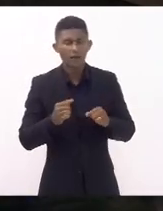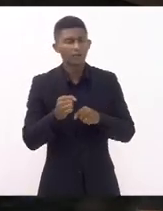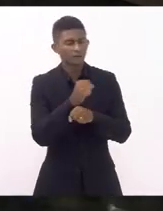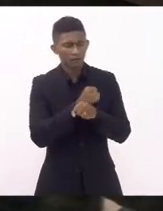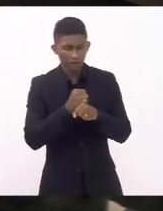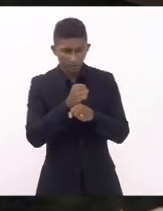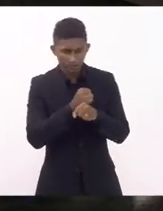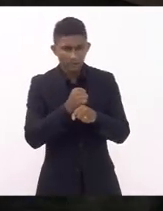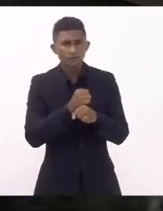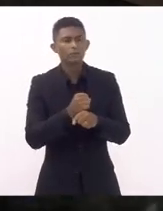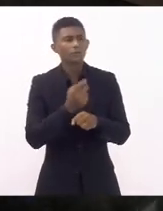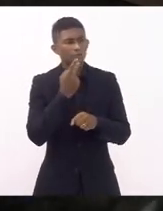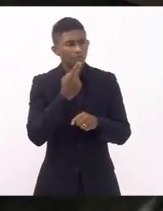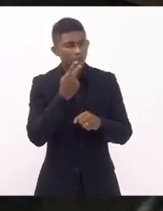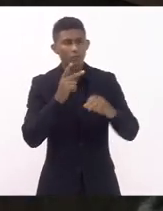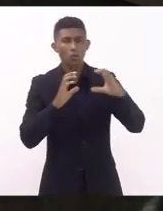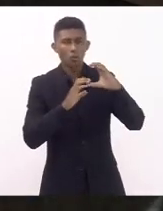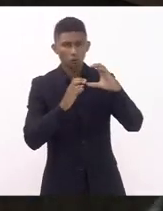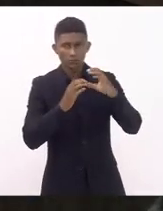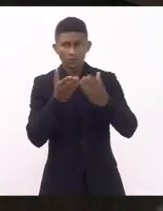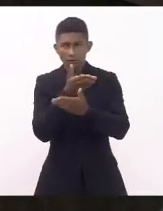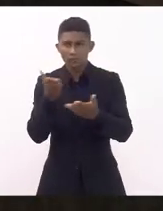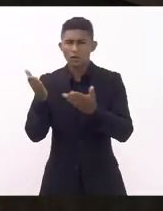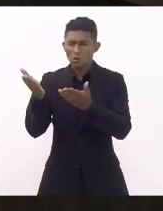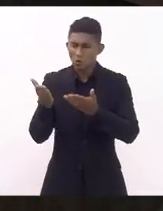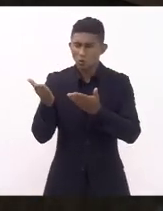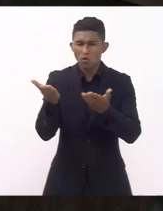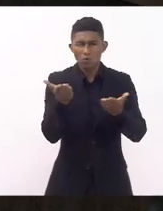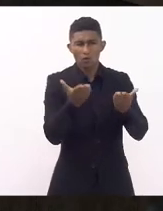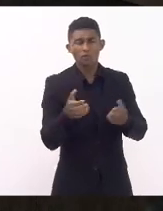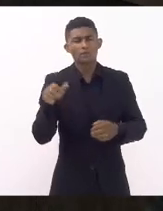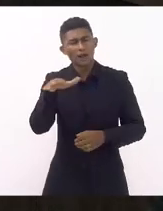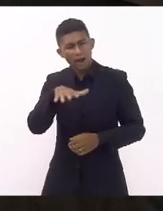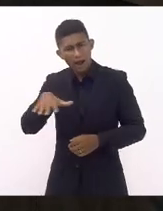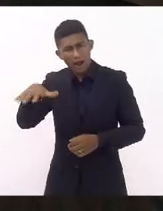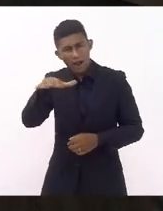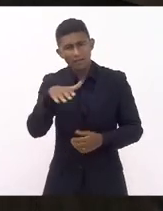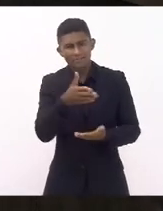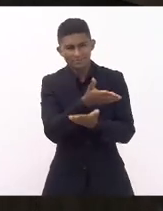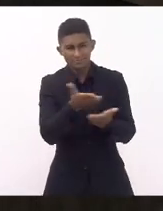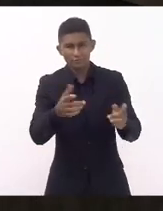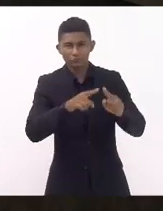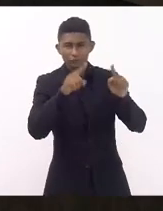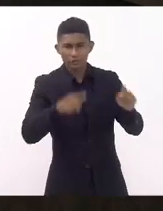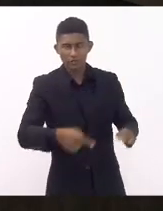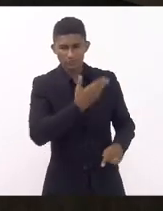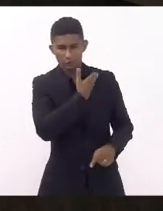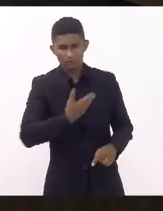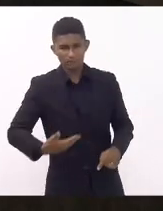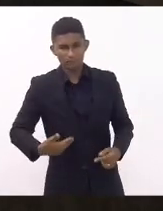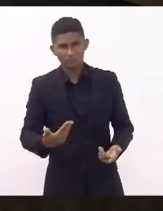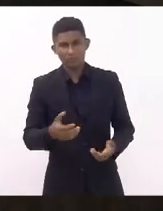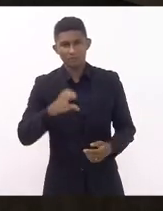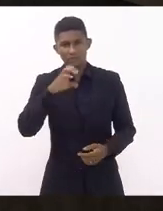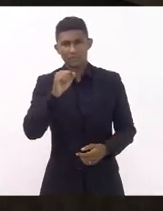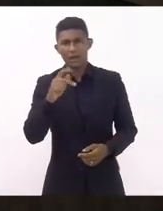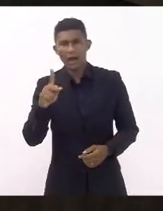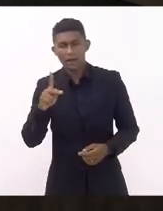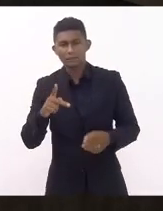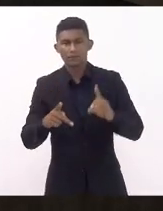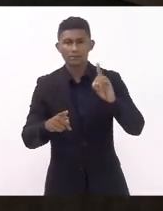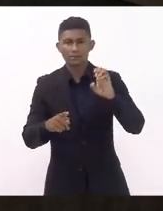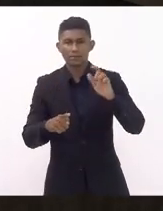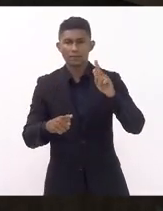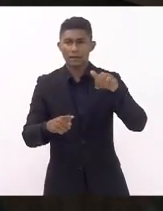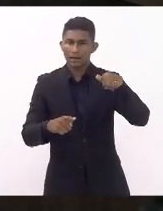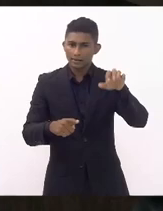a convocação dos concursados e concursadas das várias áreas do Serviço Público Estadual, SEAP, DEGAS, Polícia